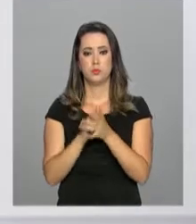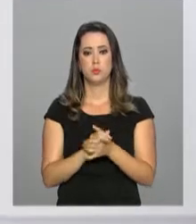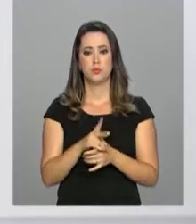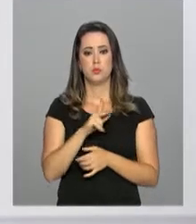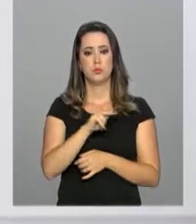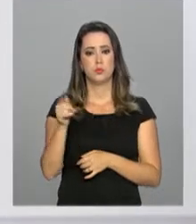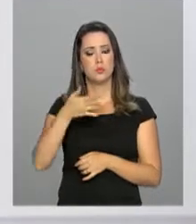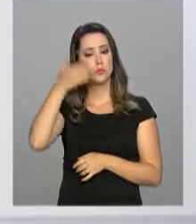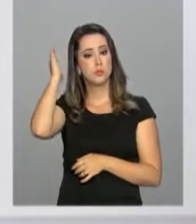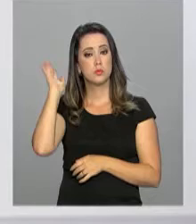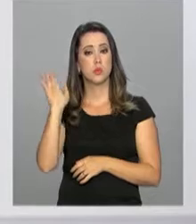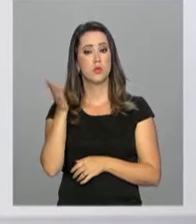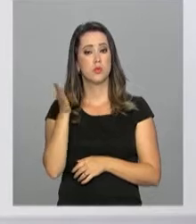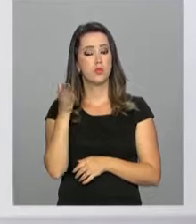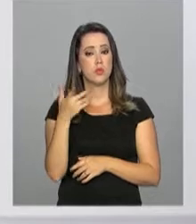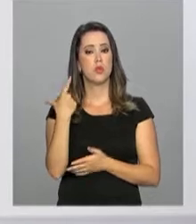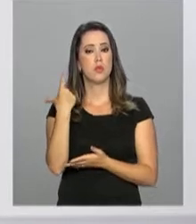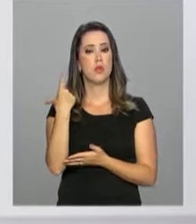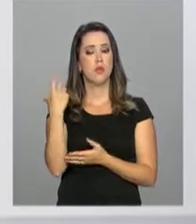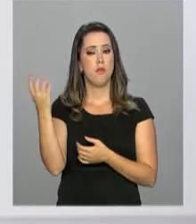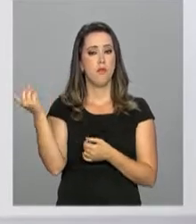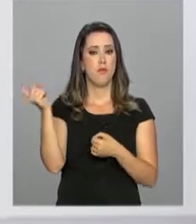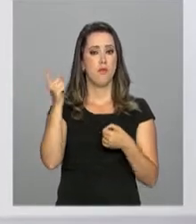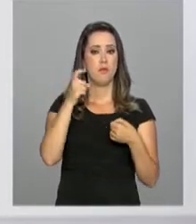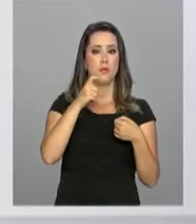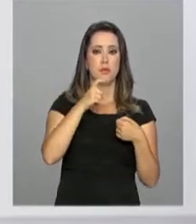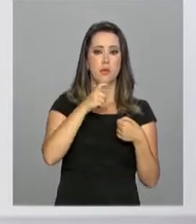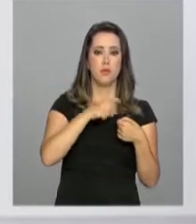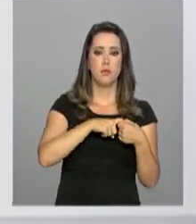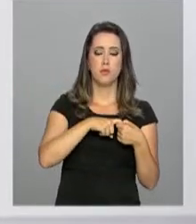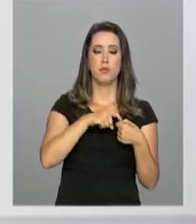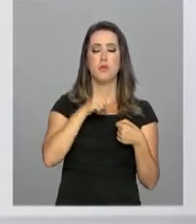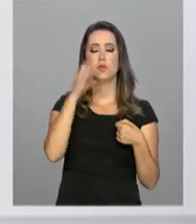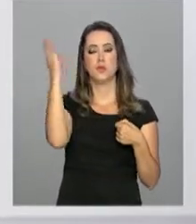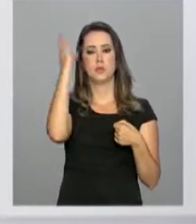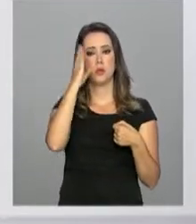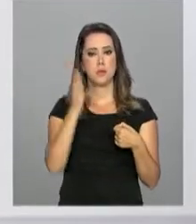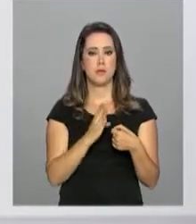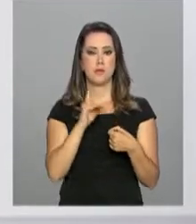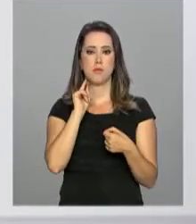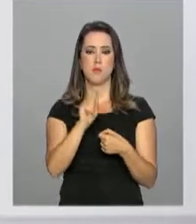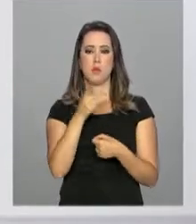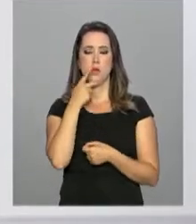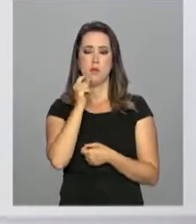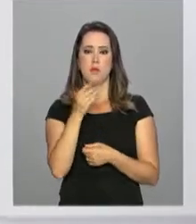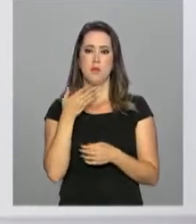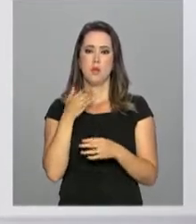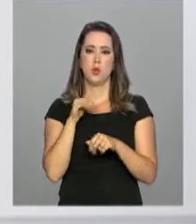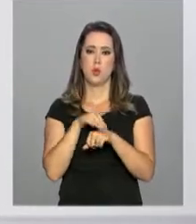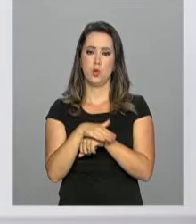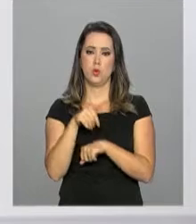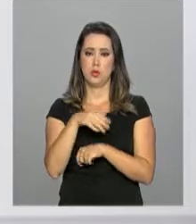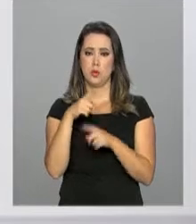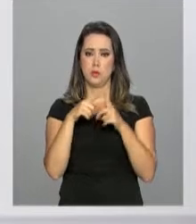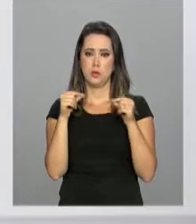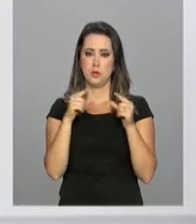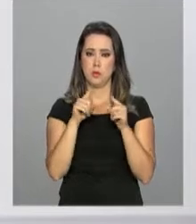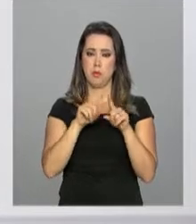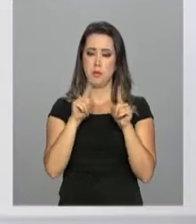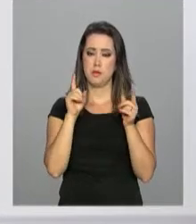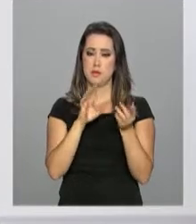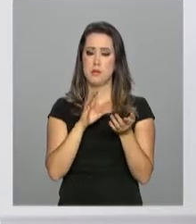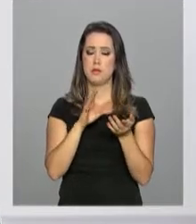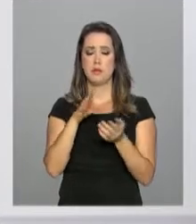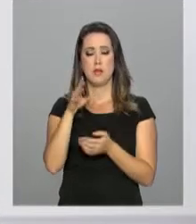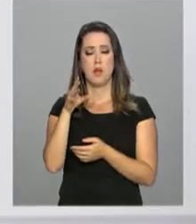o presidente Michel Temer já deixou o México. Ele está, neste momento, em viagem de volta ao Brasil. Ele vai passar a noite aqui em Brasília, mas amanhã